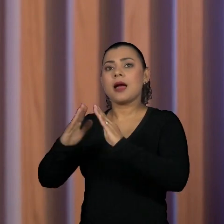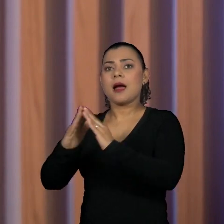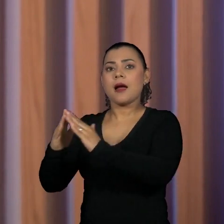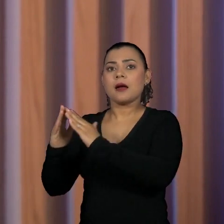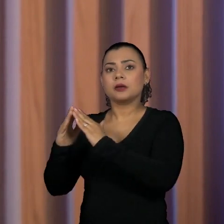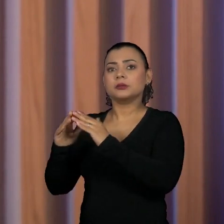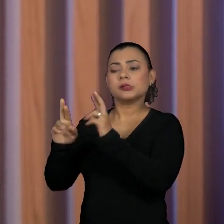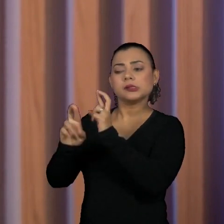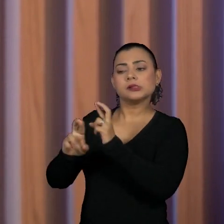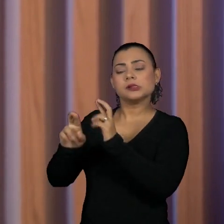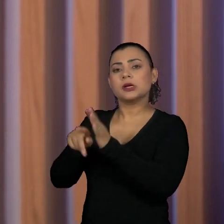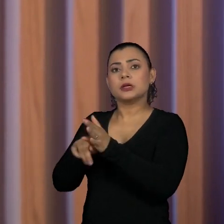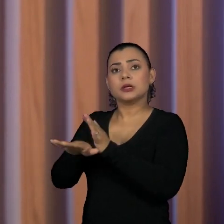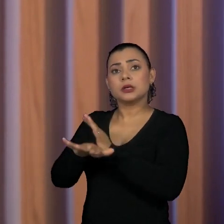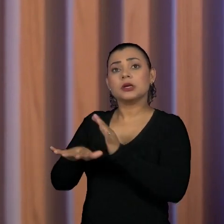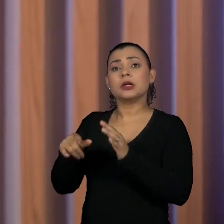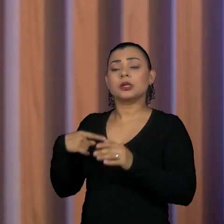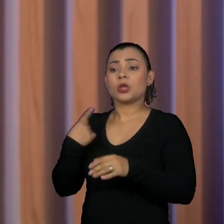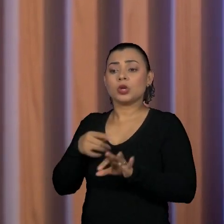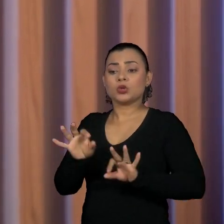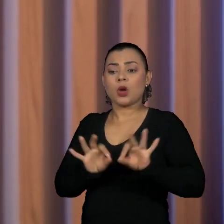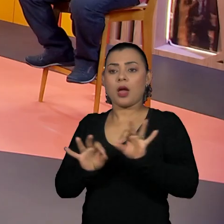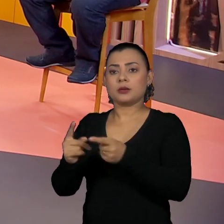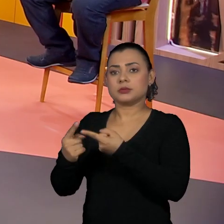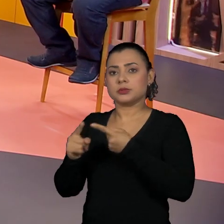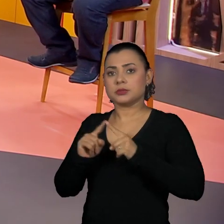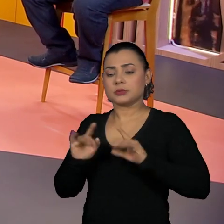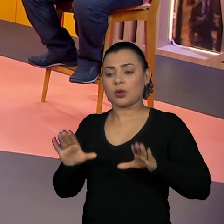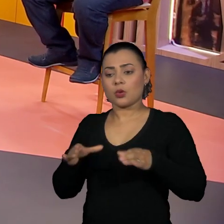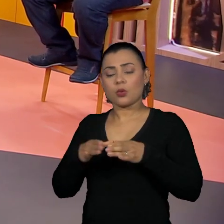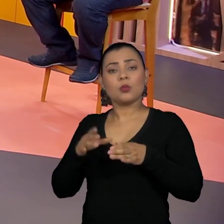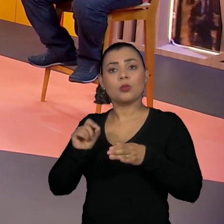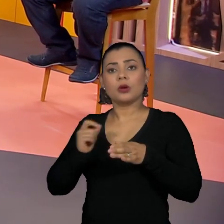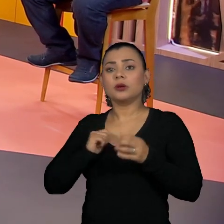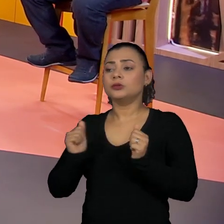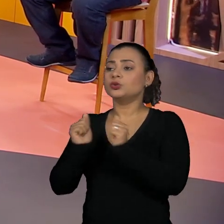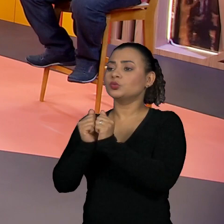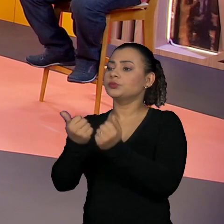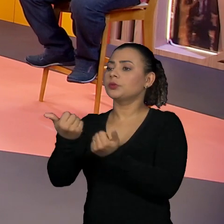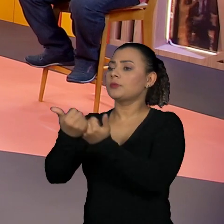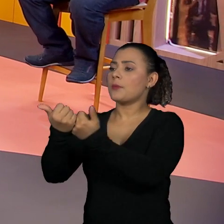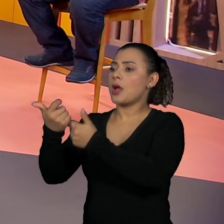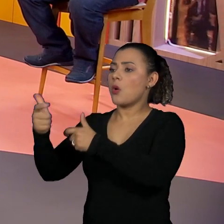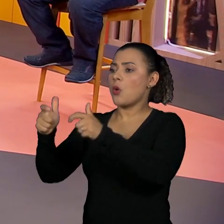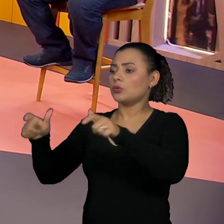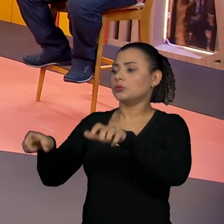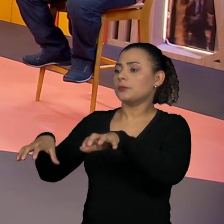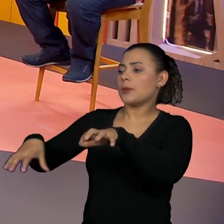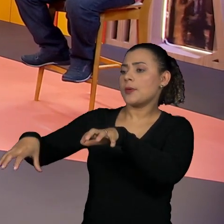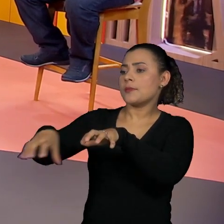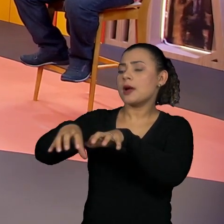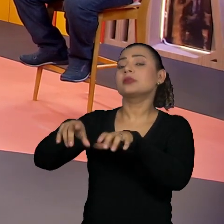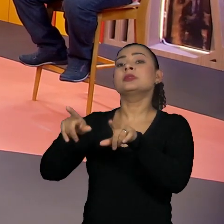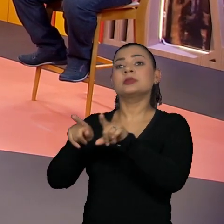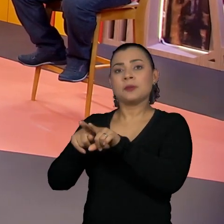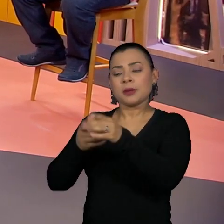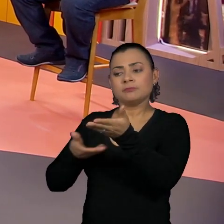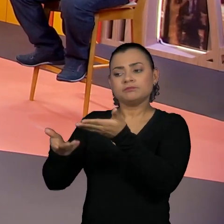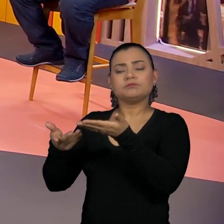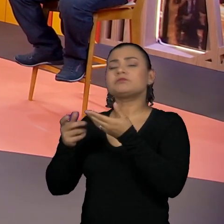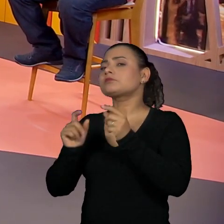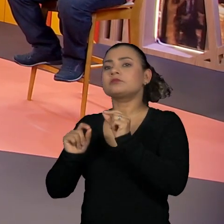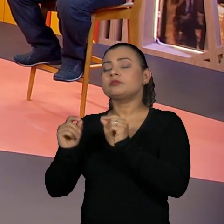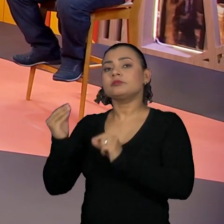assolado a região, o coletivo tem se organizado junto a outros atores no território, também grandes instituições,